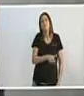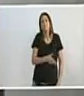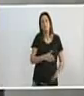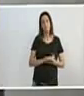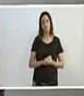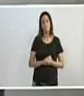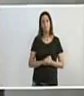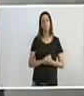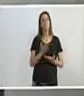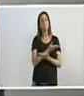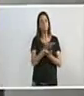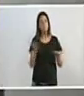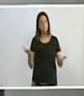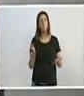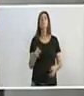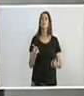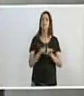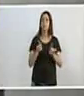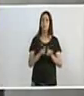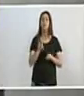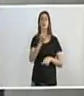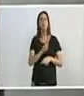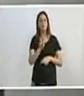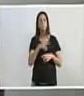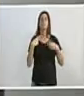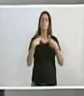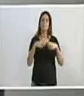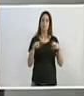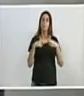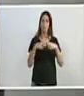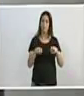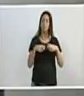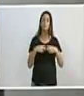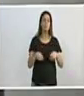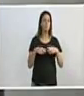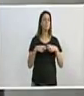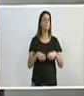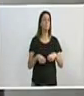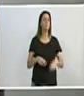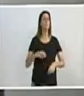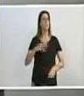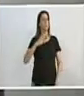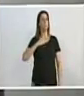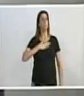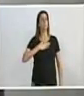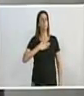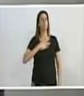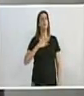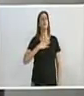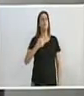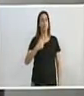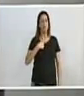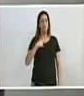E você, que é usuário do transporte coletivo, põe a mão no peito e diga: eu arco com